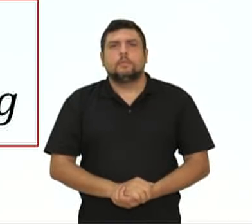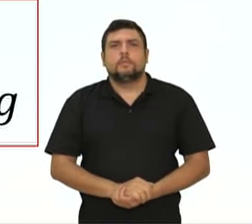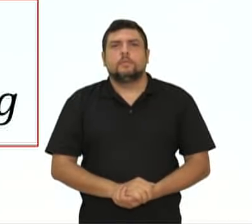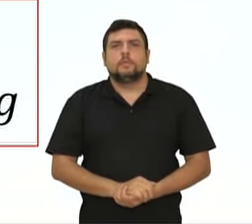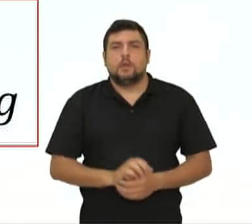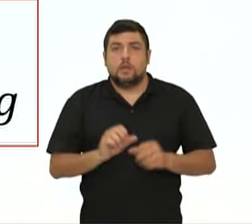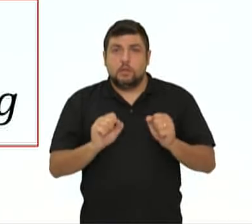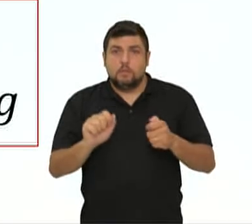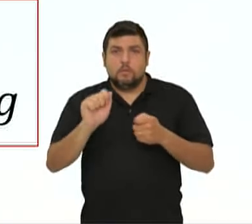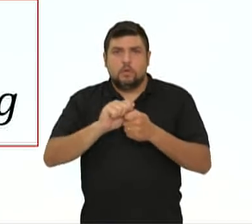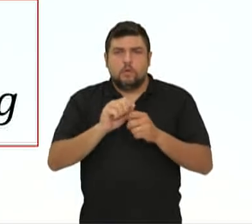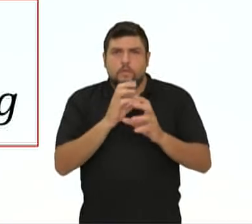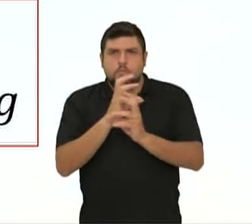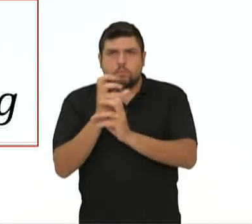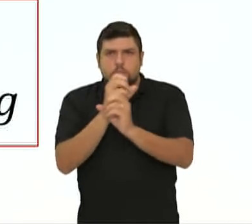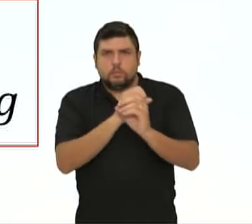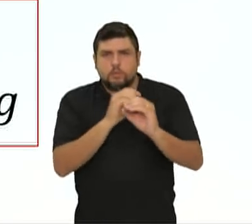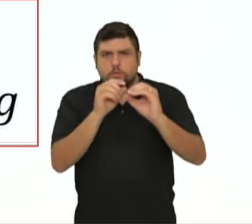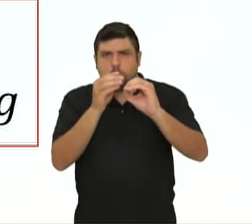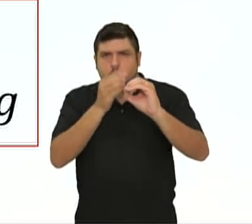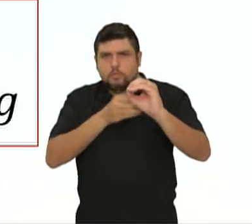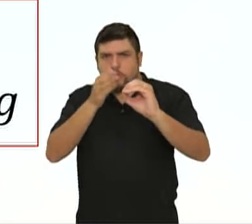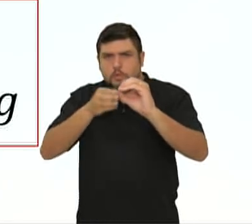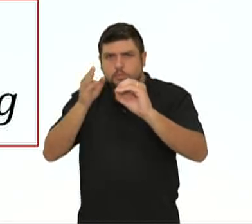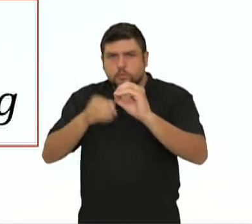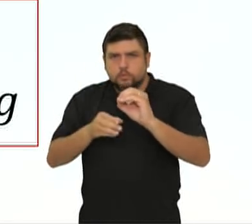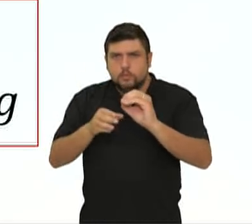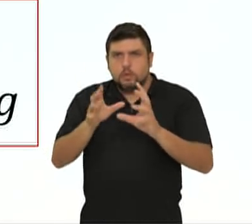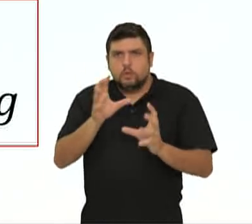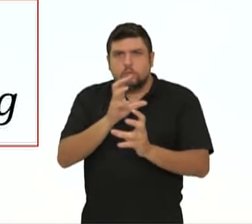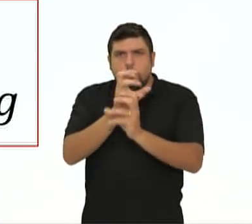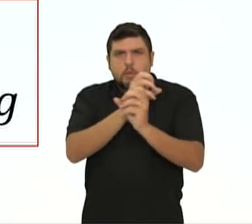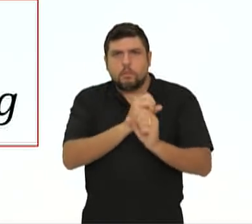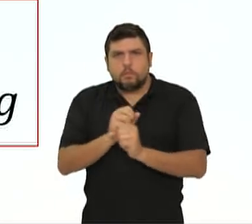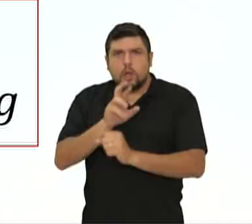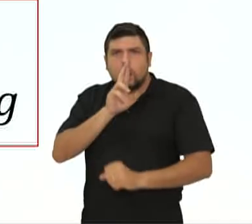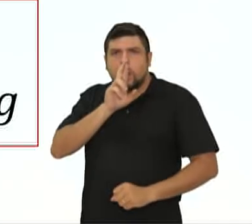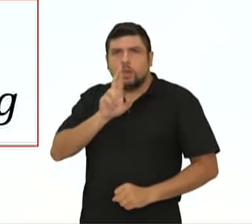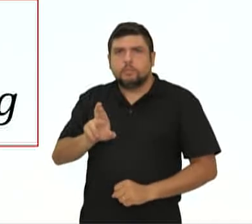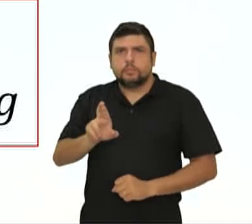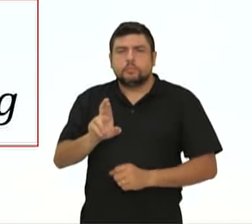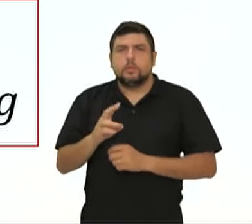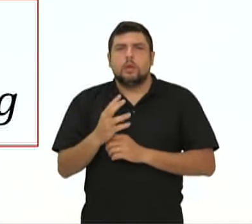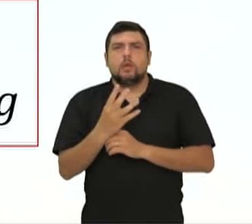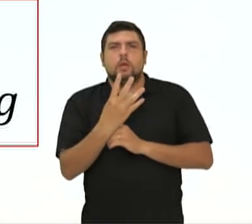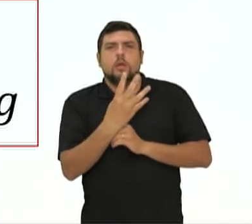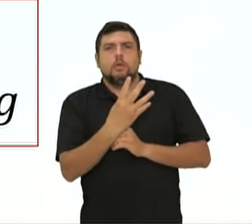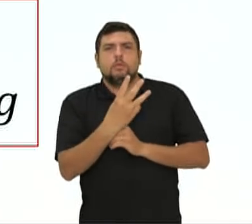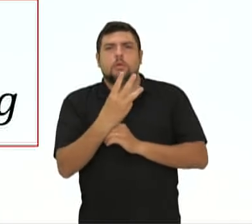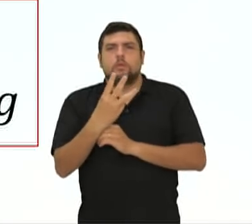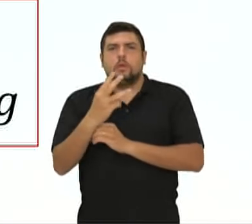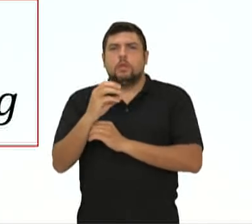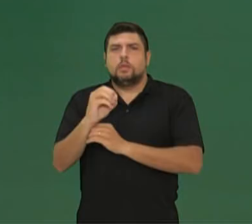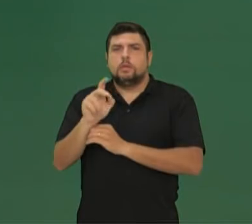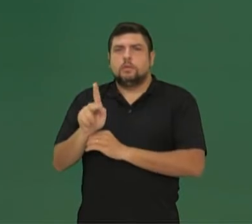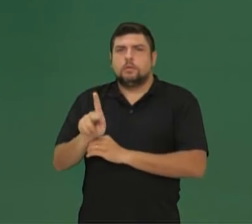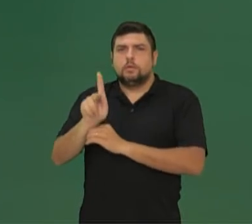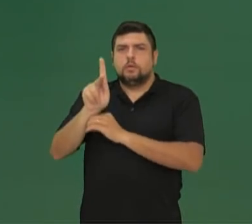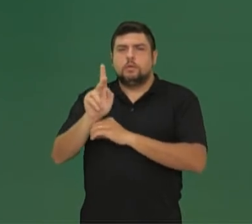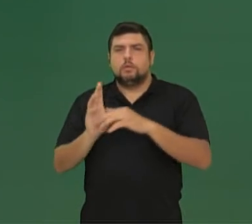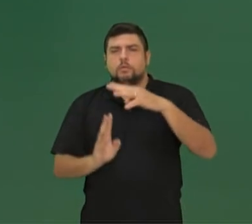que tem no denominador com as outras duas no numerador e achei a resposta de 430